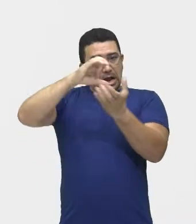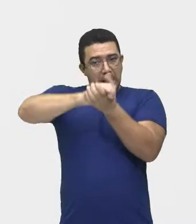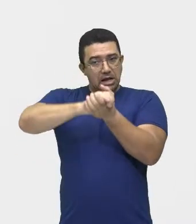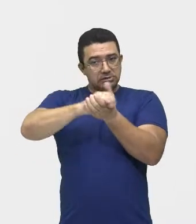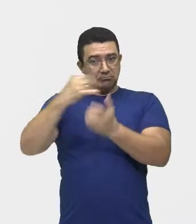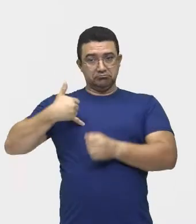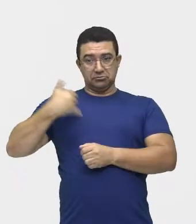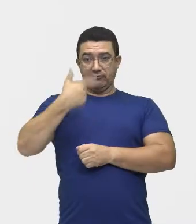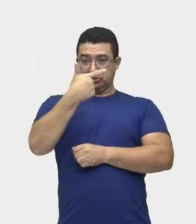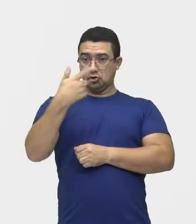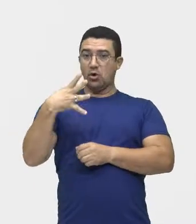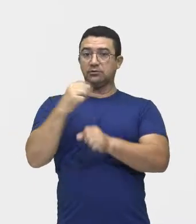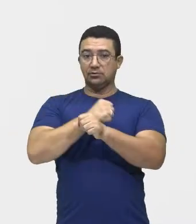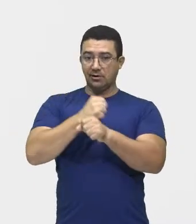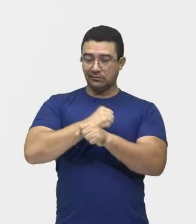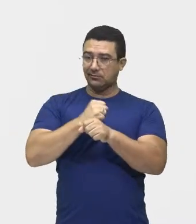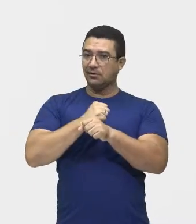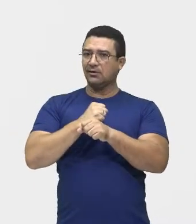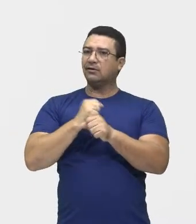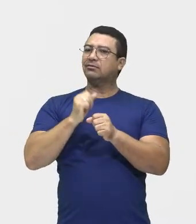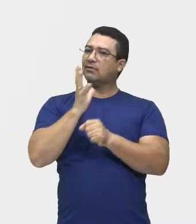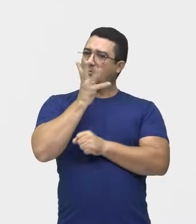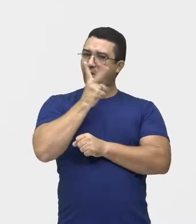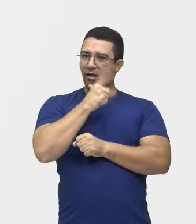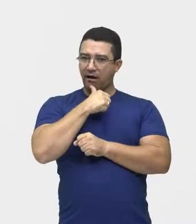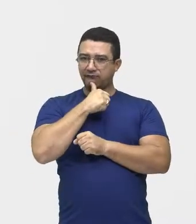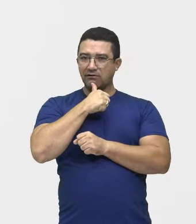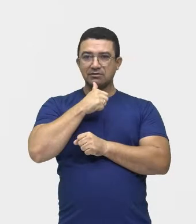mais tarde que as mulheres europeias do período.